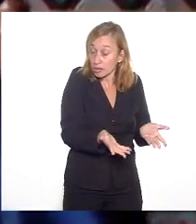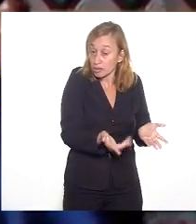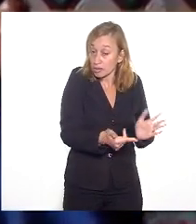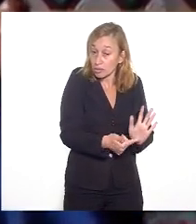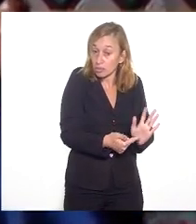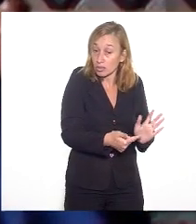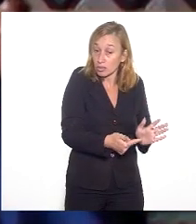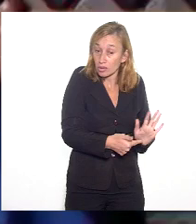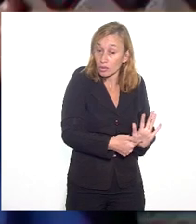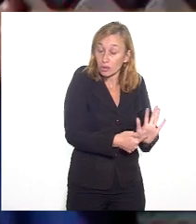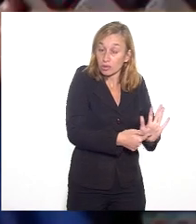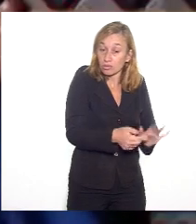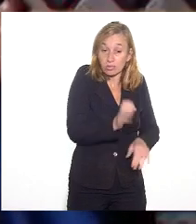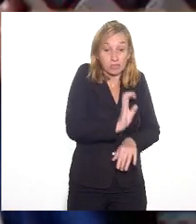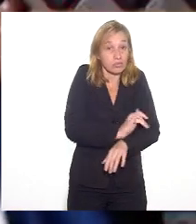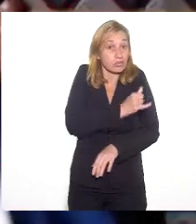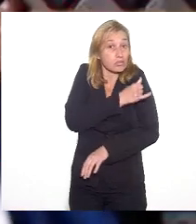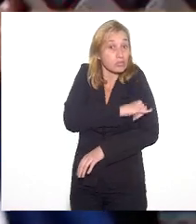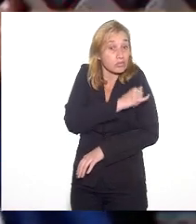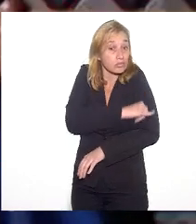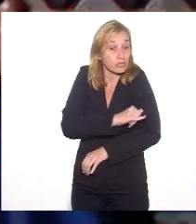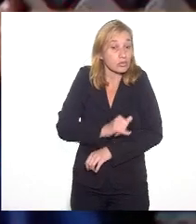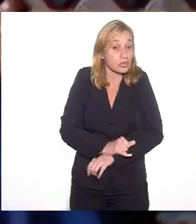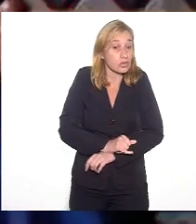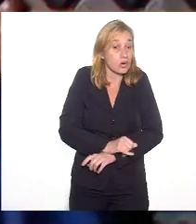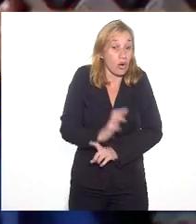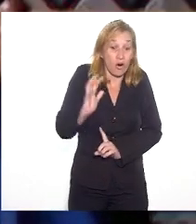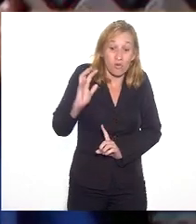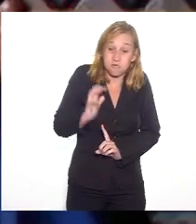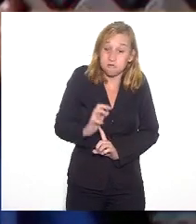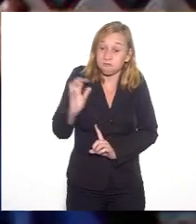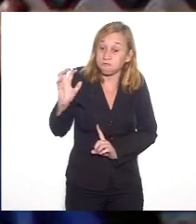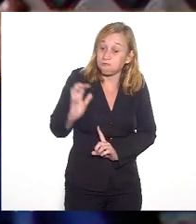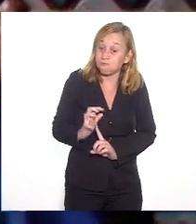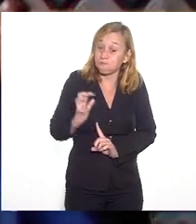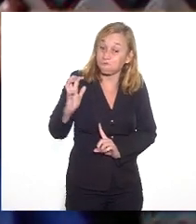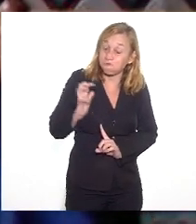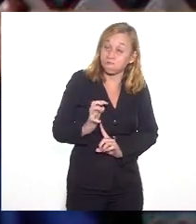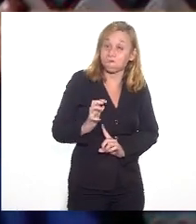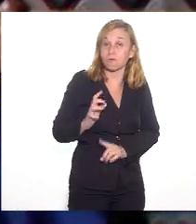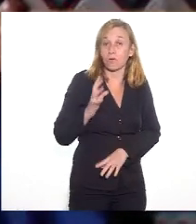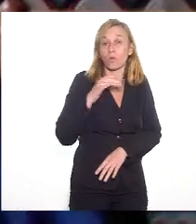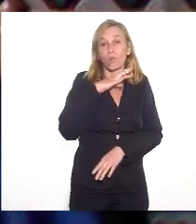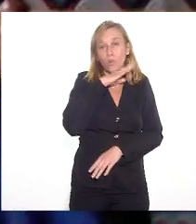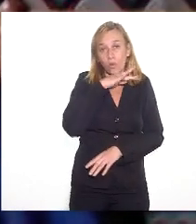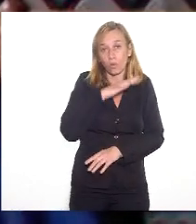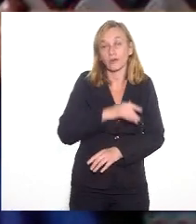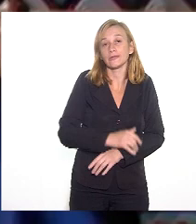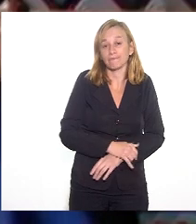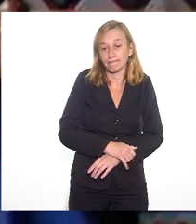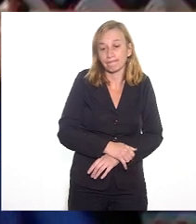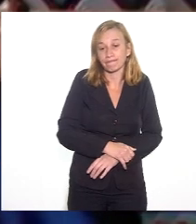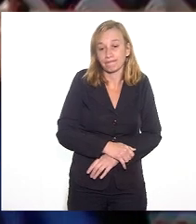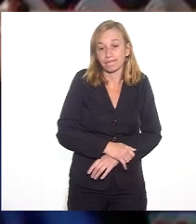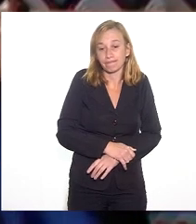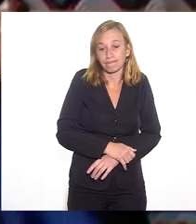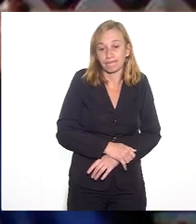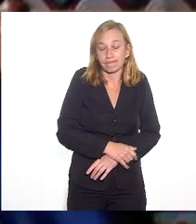Janeiro, ao Estado do Rio de Janeiro, uma pressão perversa por parte do